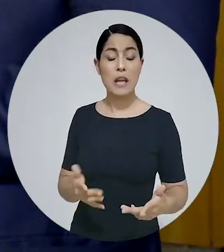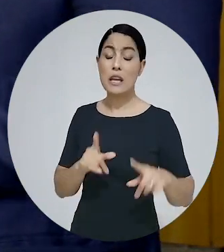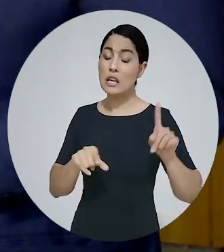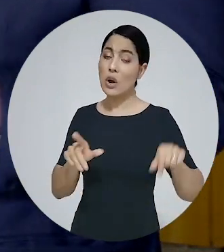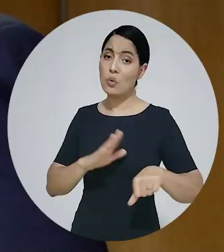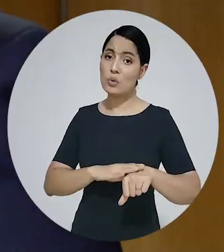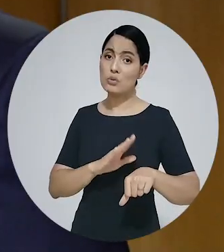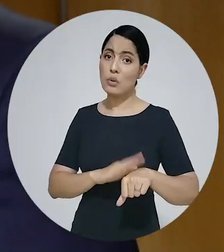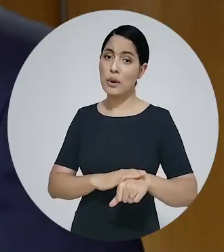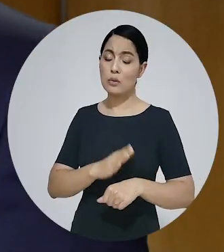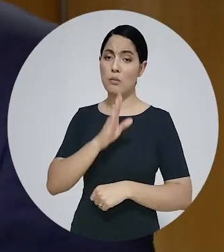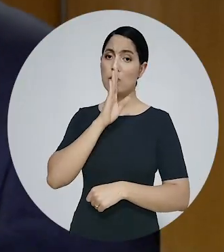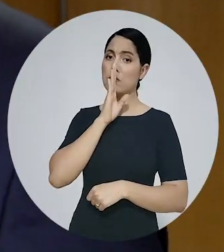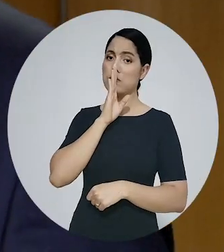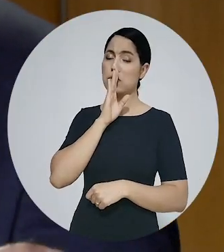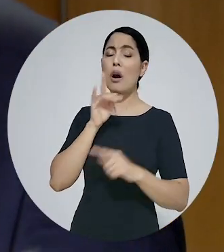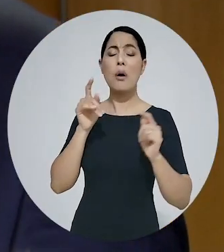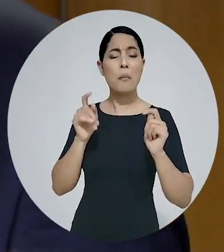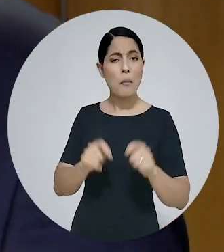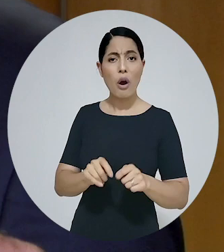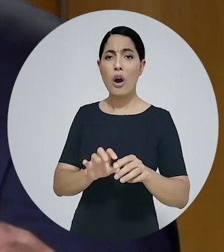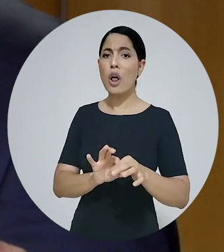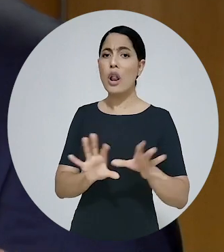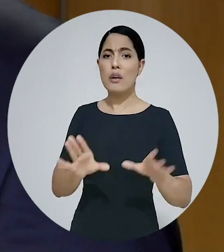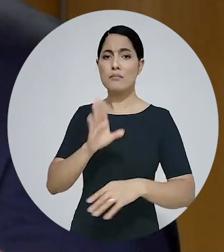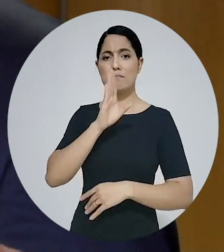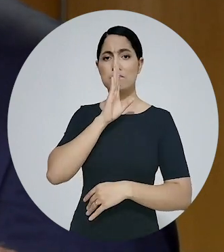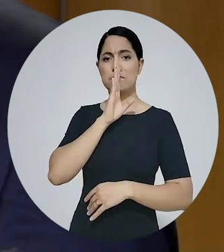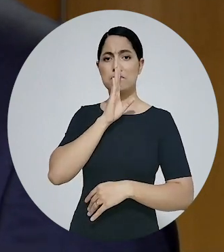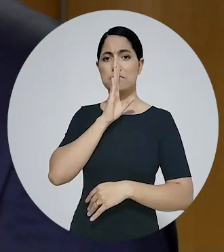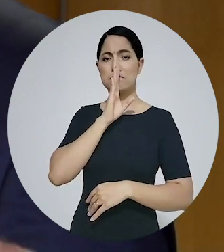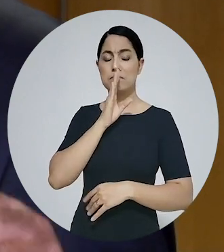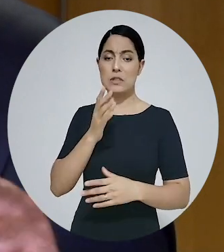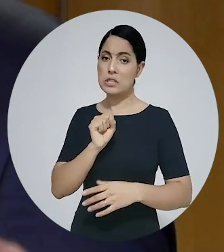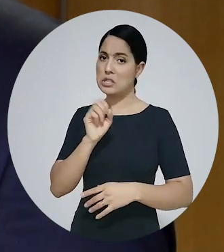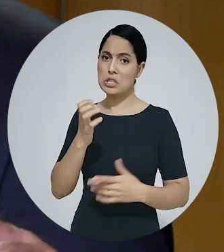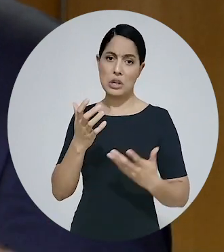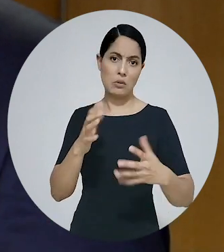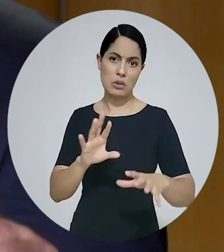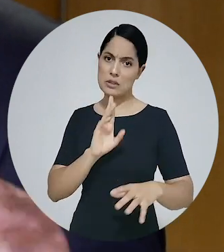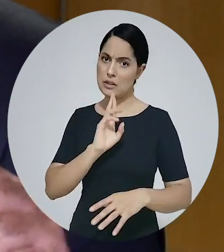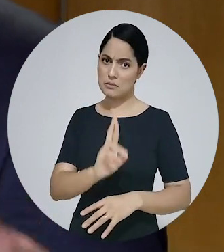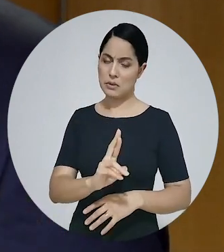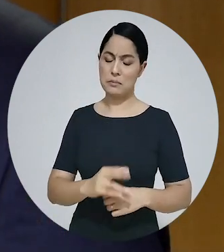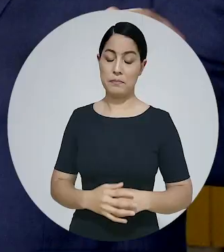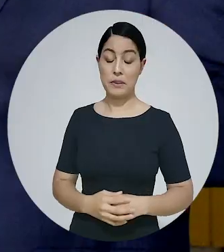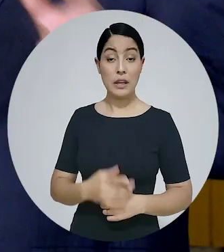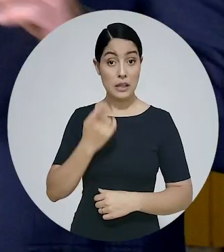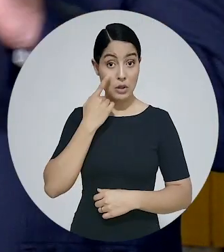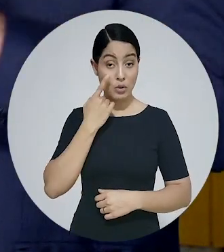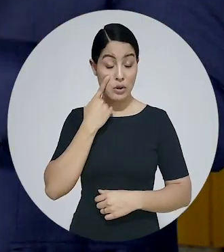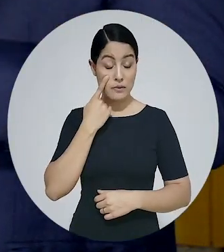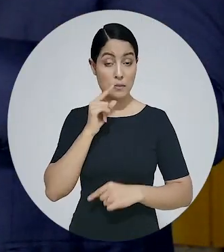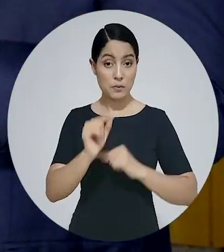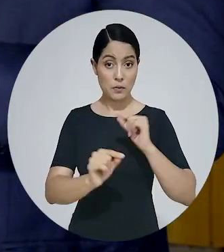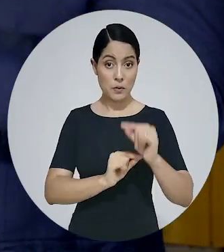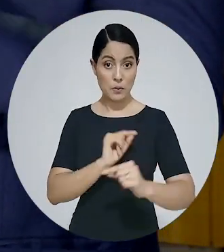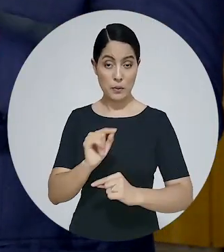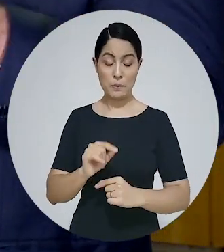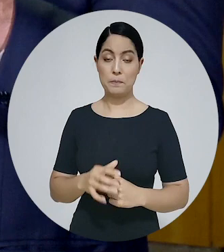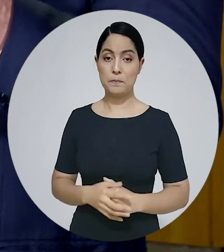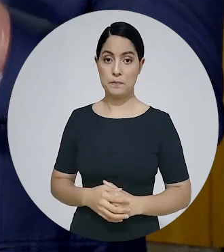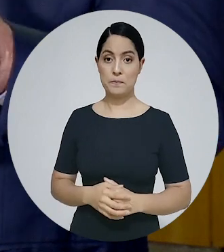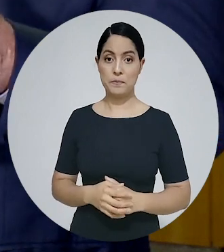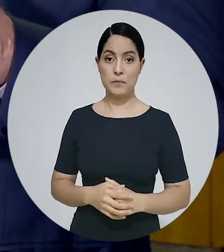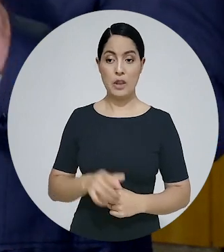fazê-lo e se calar diante de outras que, por sua vontade, não deseje responder. Então, o que vimos primeiro